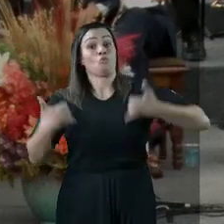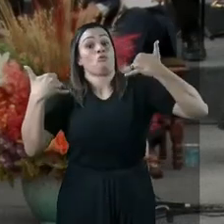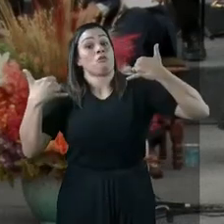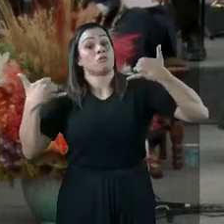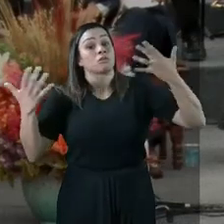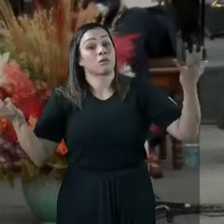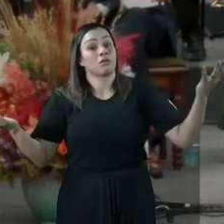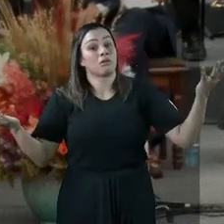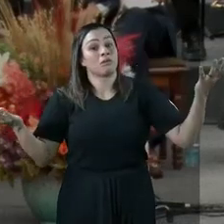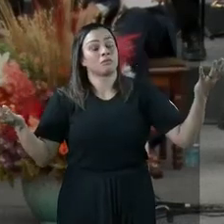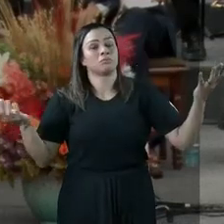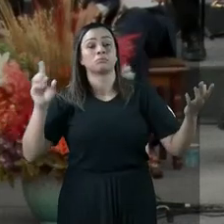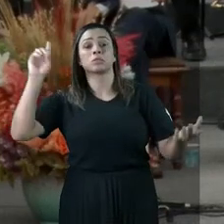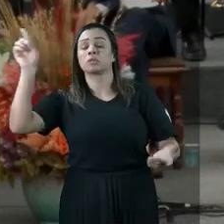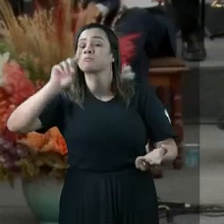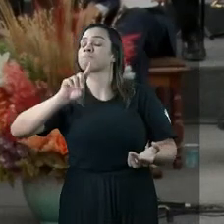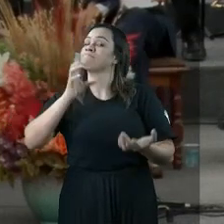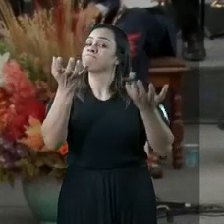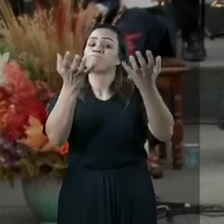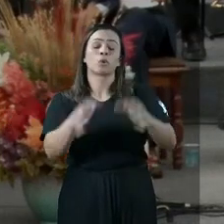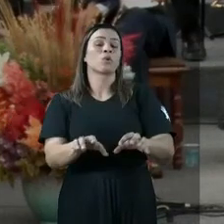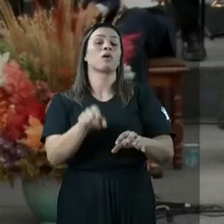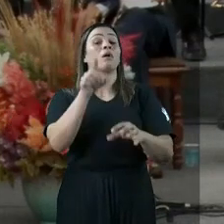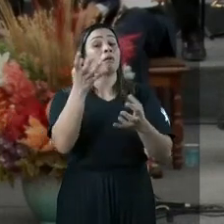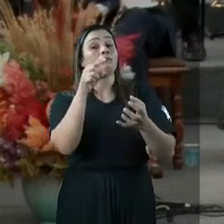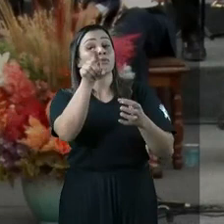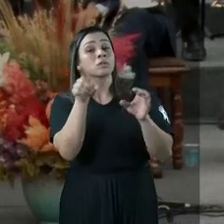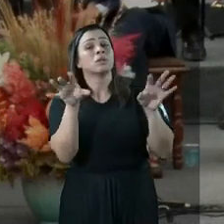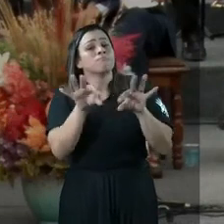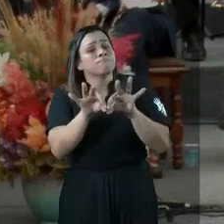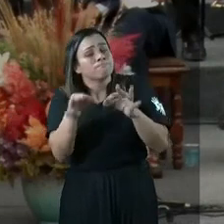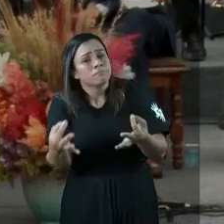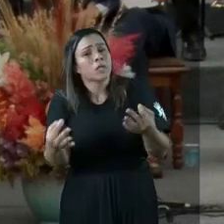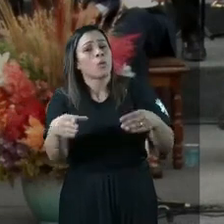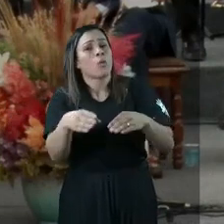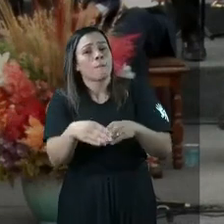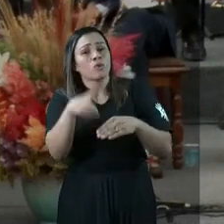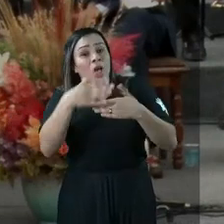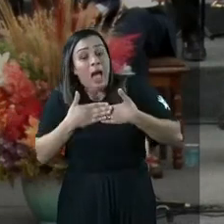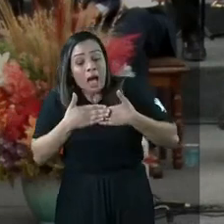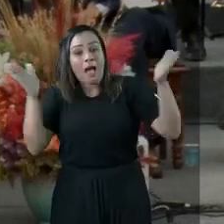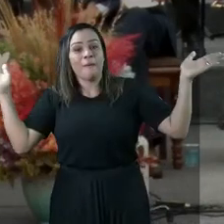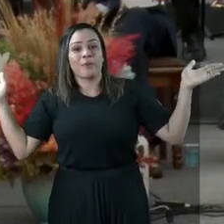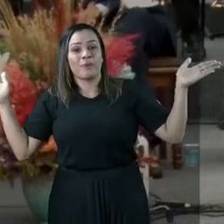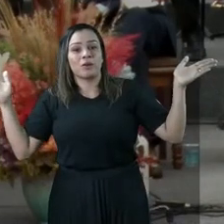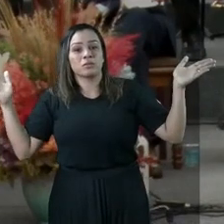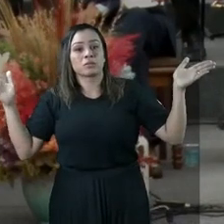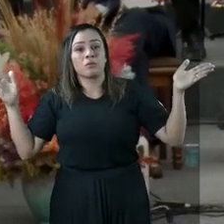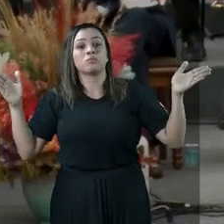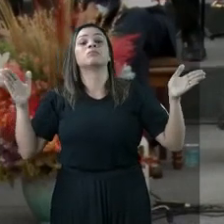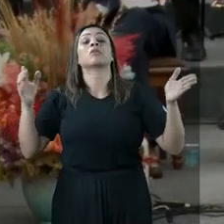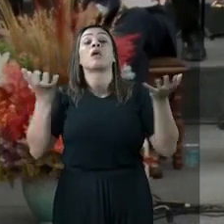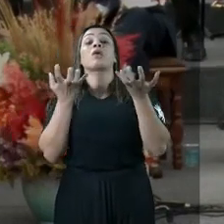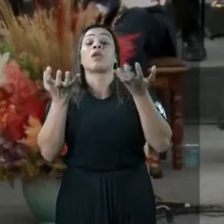Deus esperava você com veste de linho. Mas eu vou profetizar, antes de acabar esse congresso, quem veio